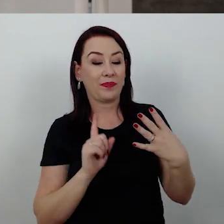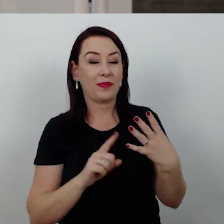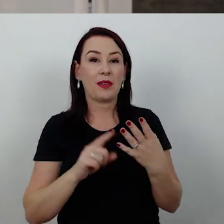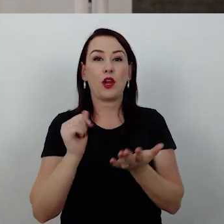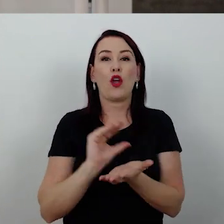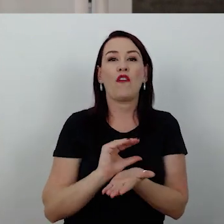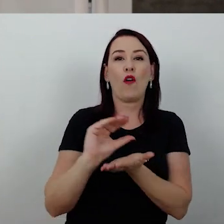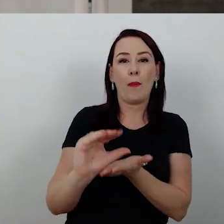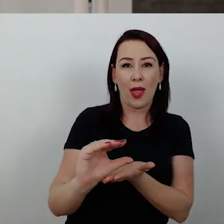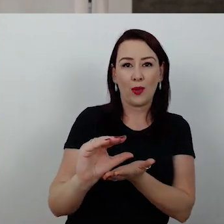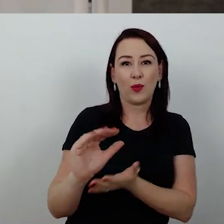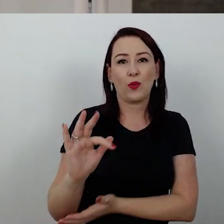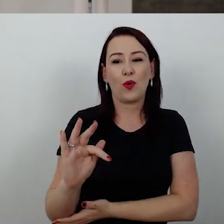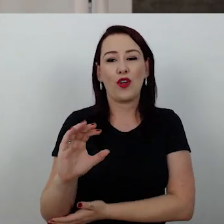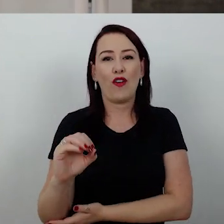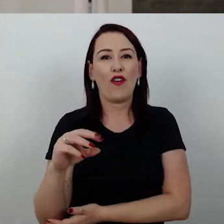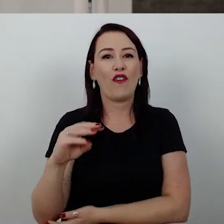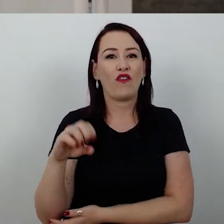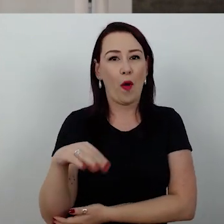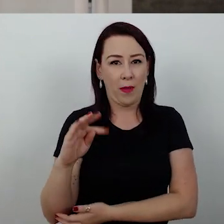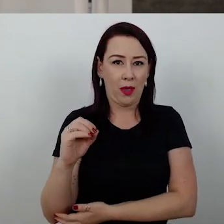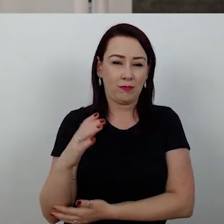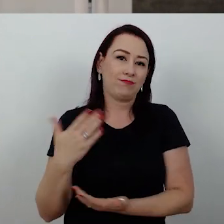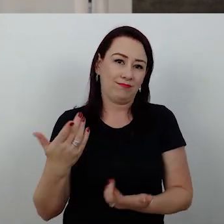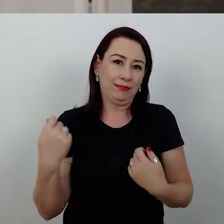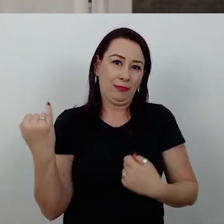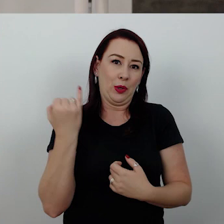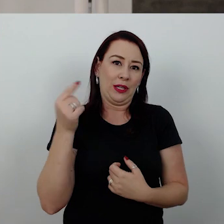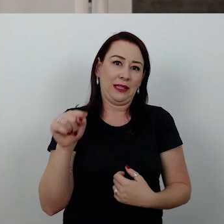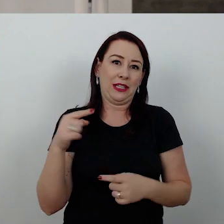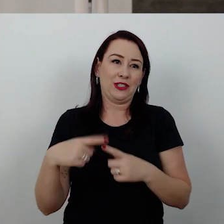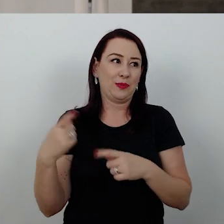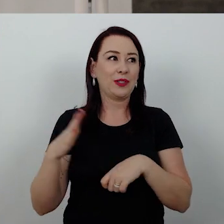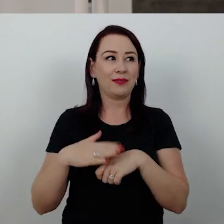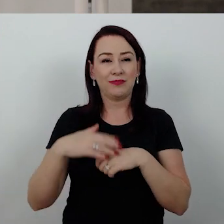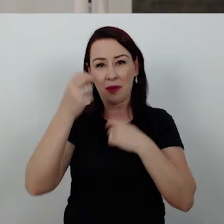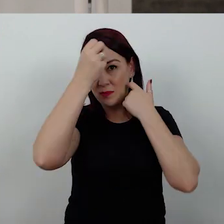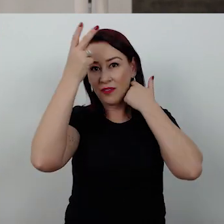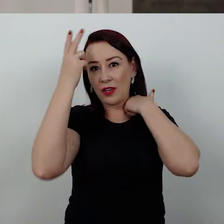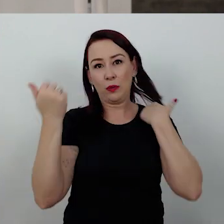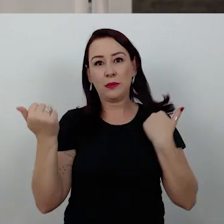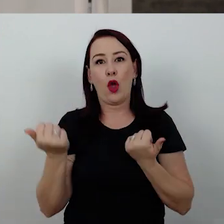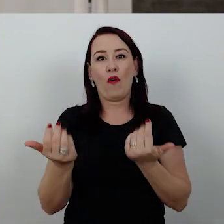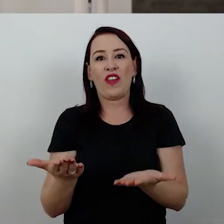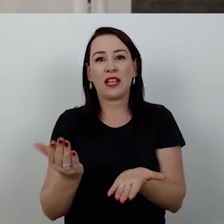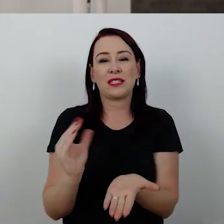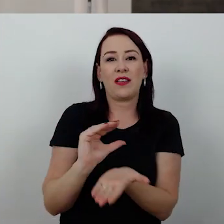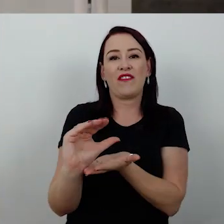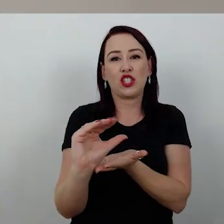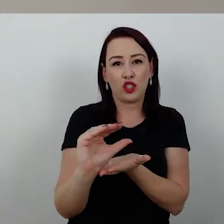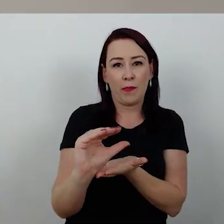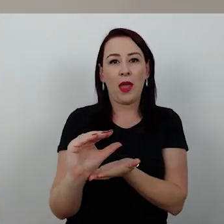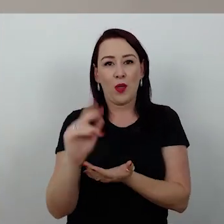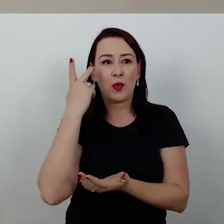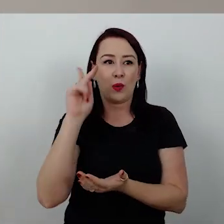O fomento, que é essencial, né? Eu acho que a gente falar de política pública e não pensar em fomento, enfim,